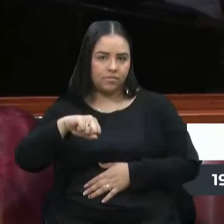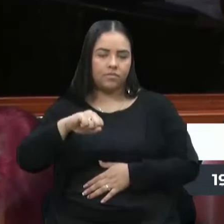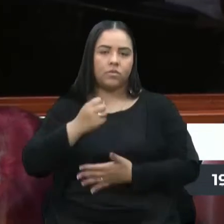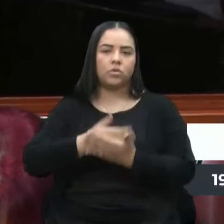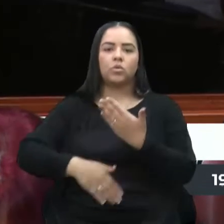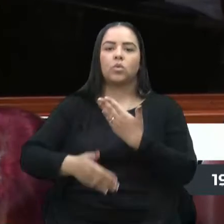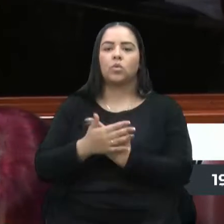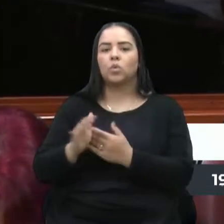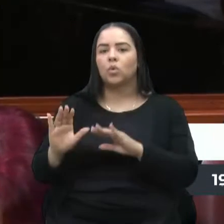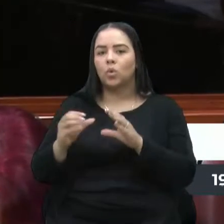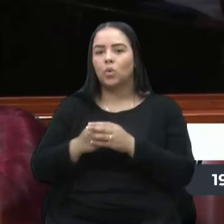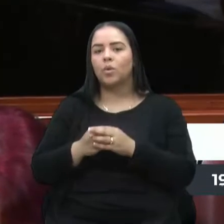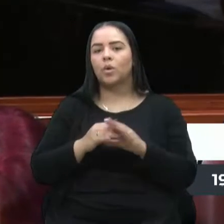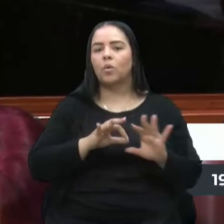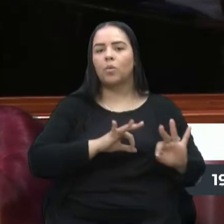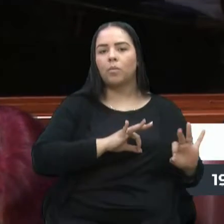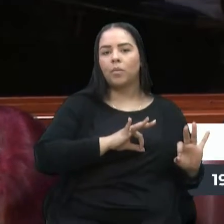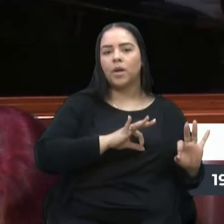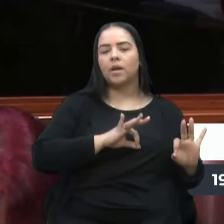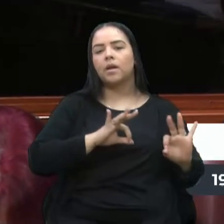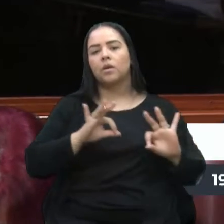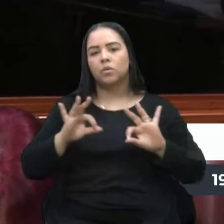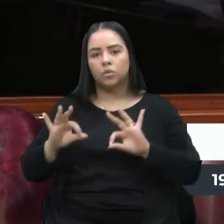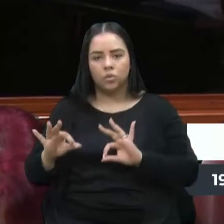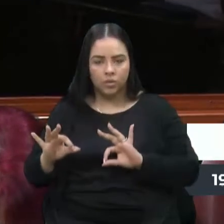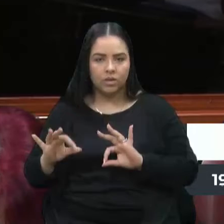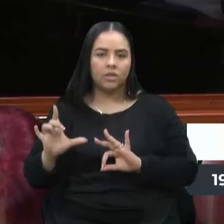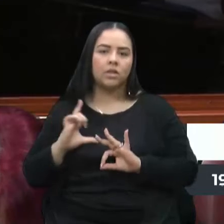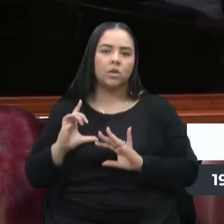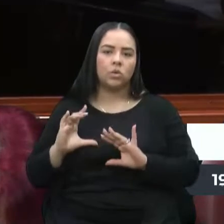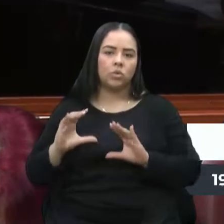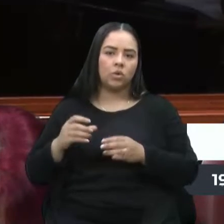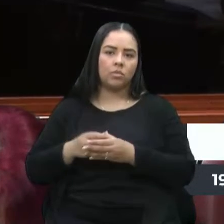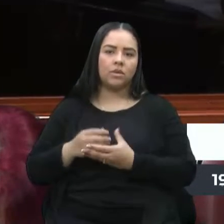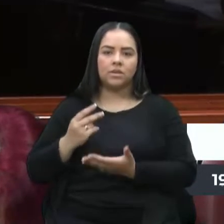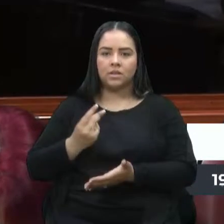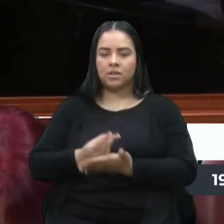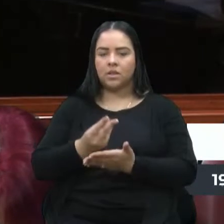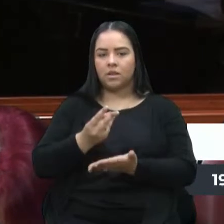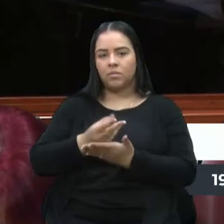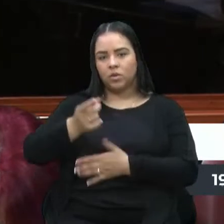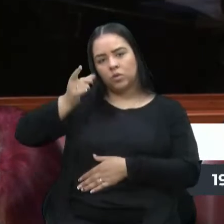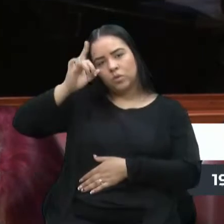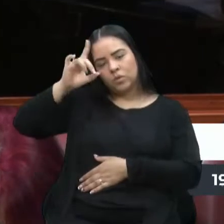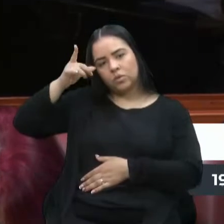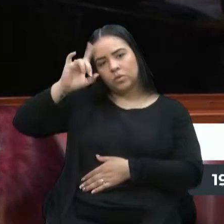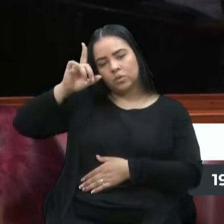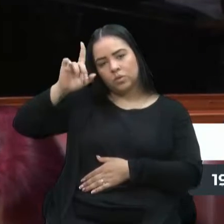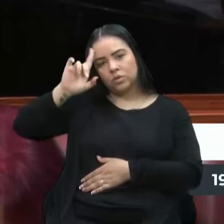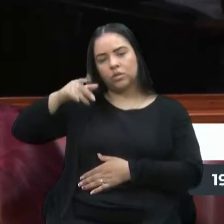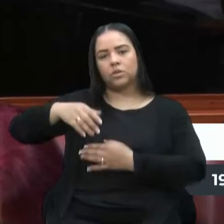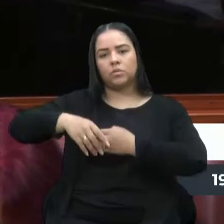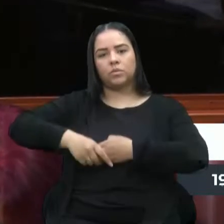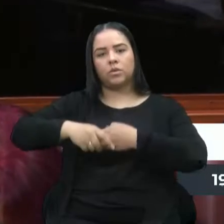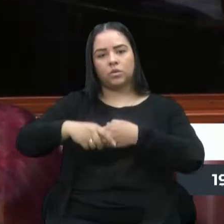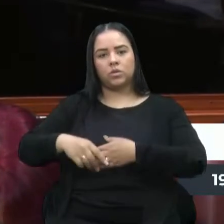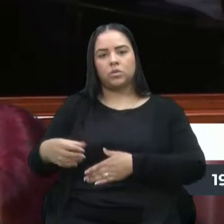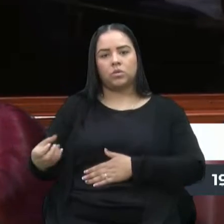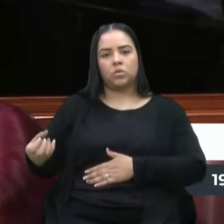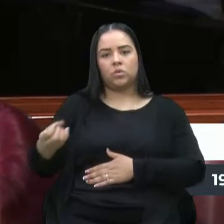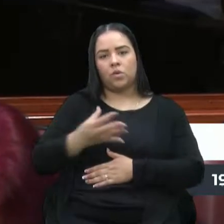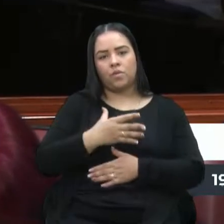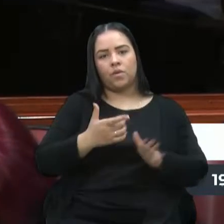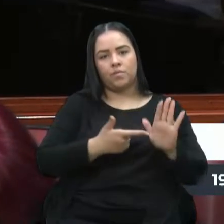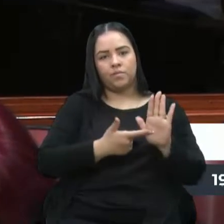tô no grupo tem acompanhado a ideia tem um grupo que a cada dia Saúda os novos